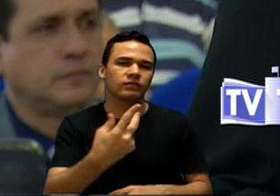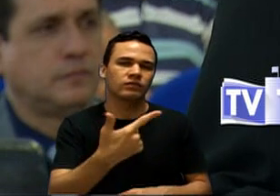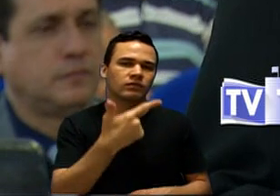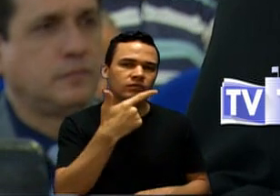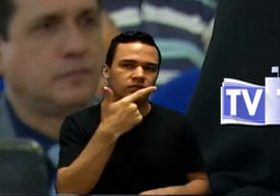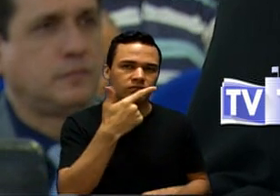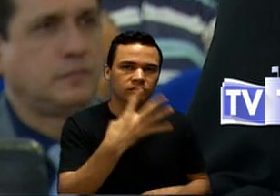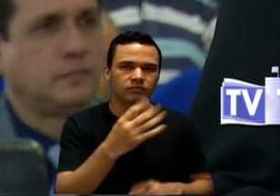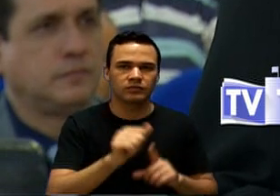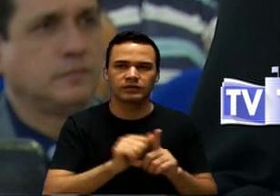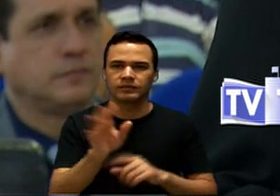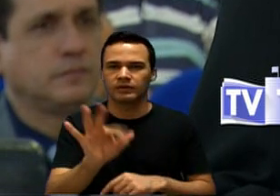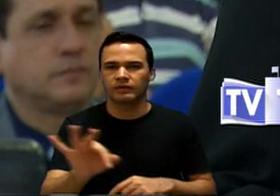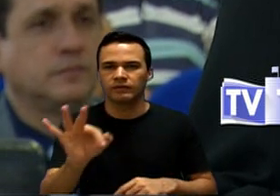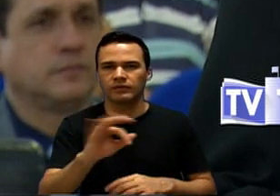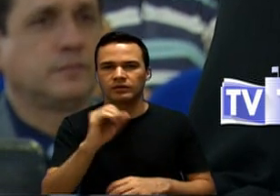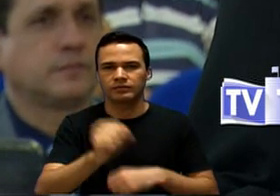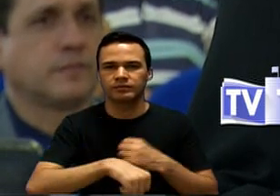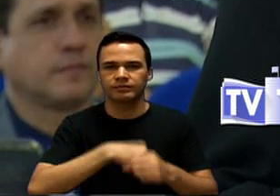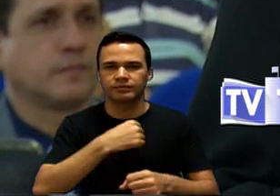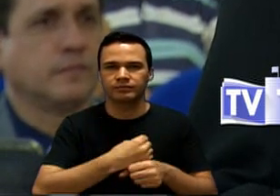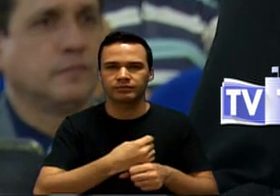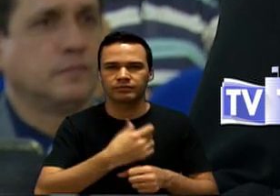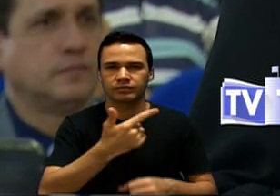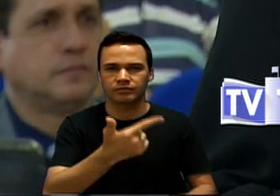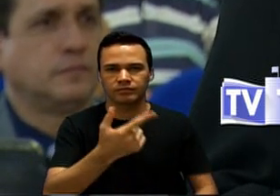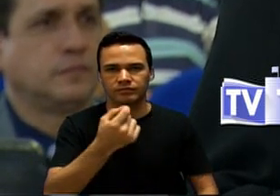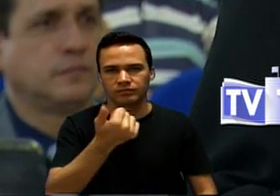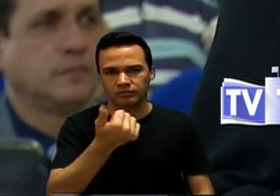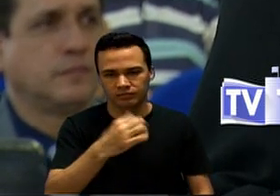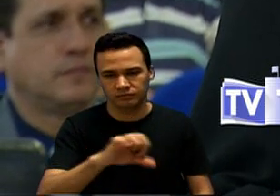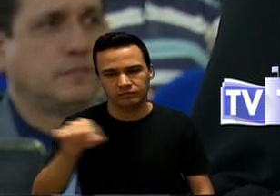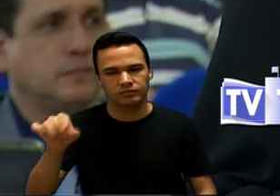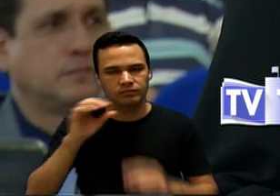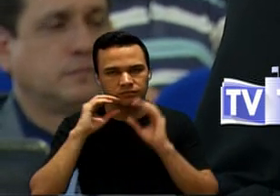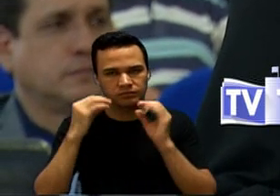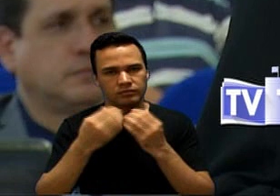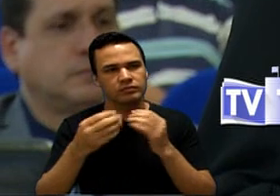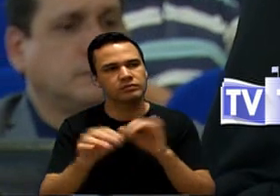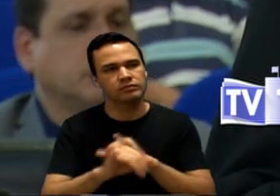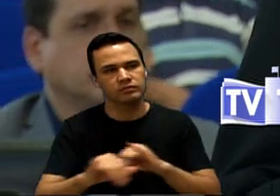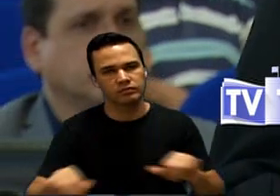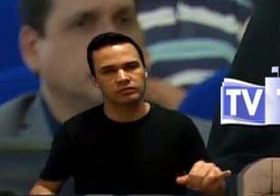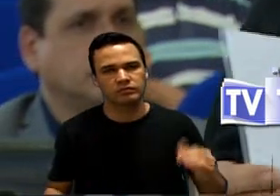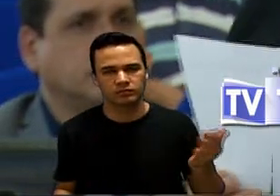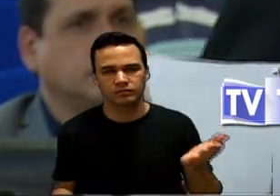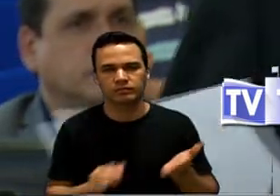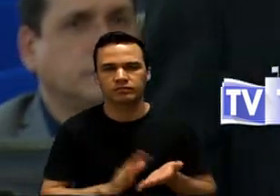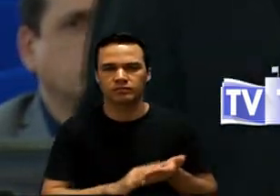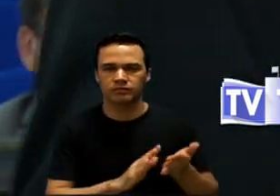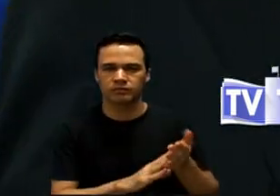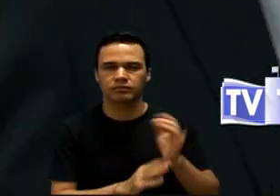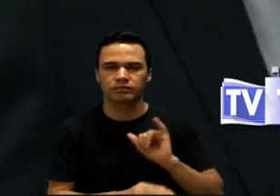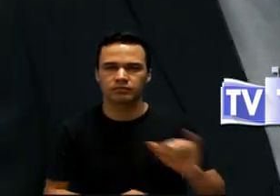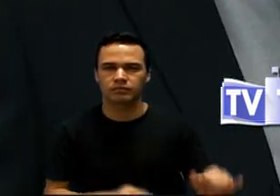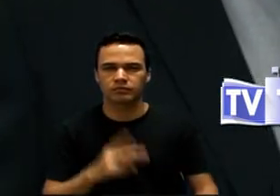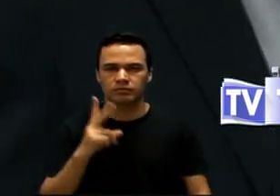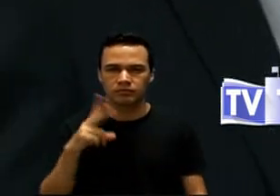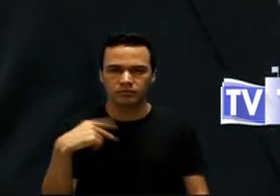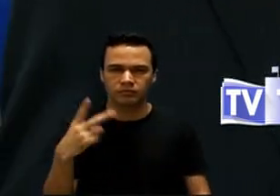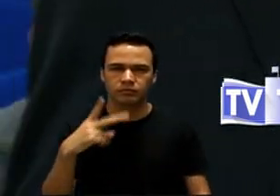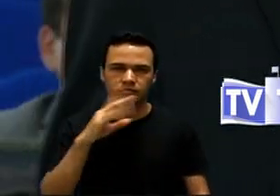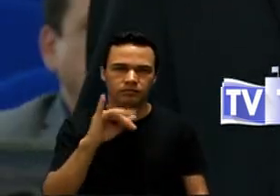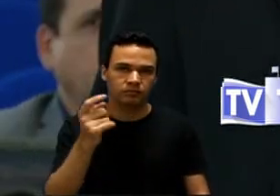de fevereiro de 2019. Quedou deliberado pela Casa de Ciência a homenageada. Sala de sessões, vereador João